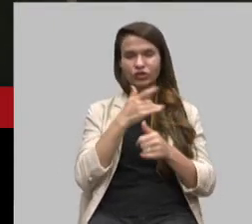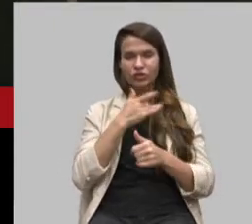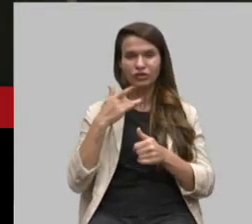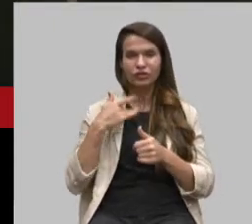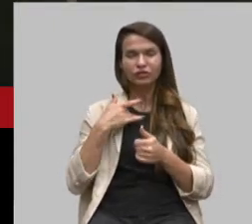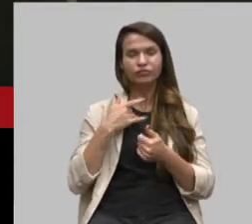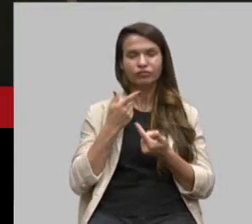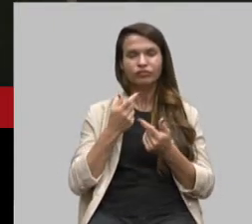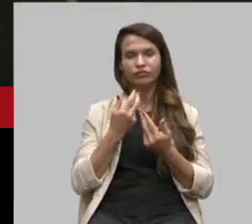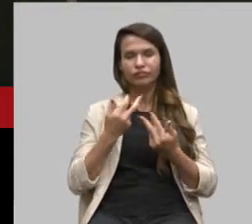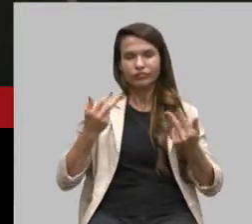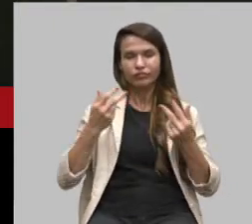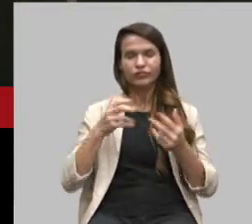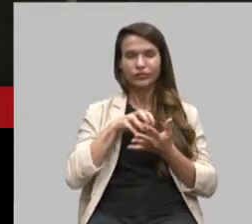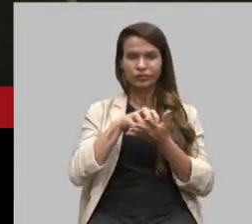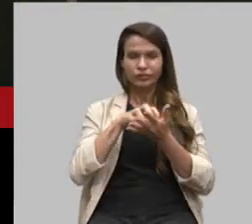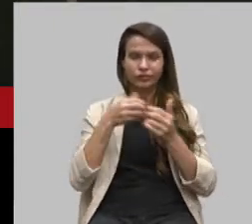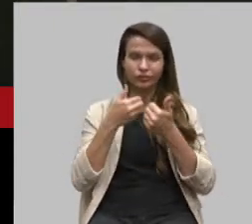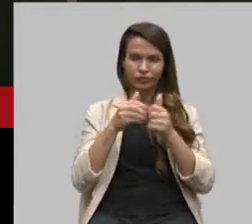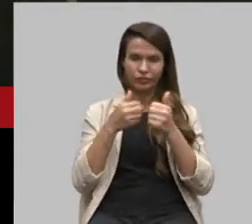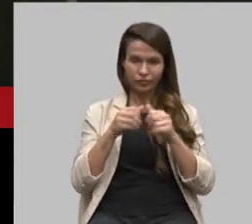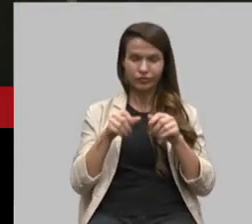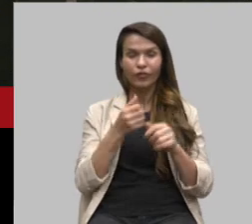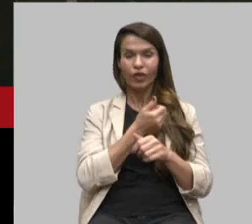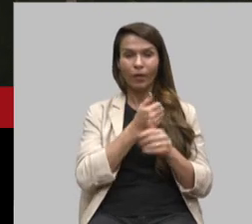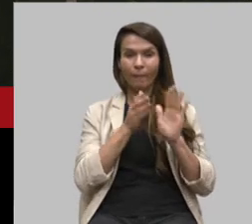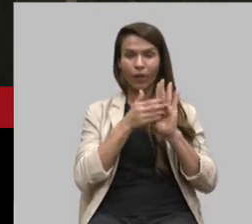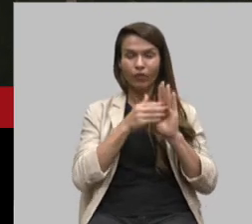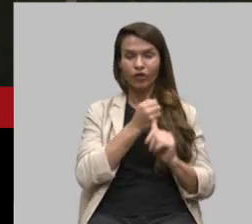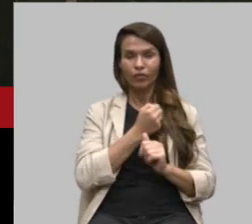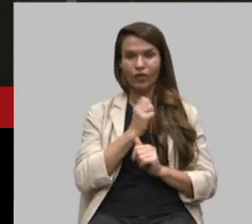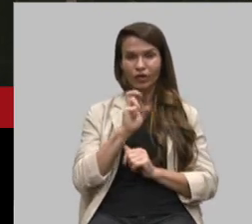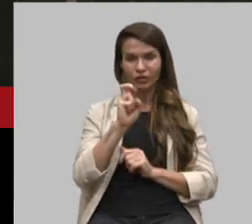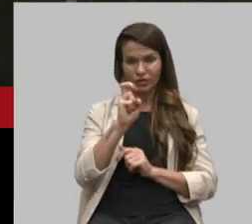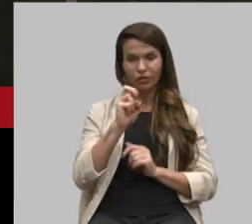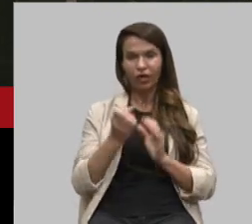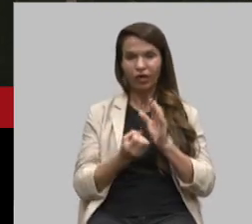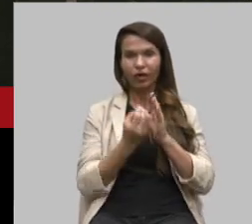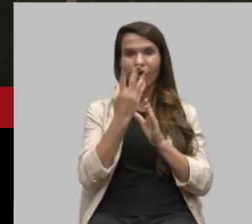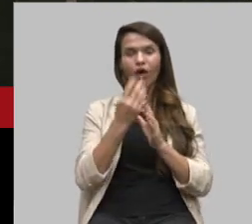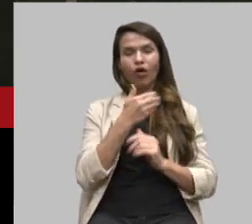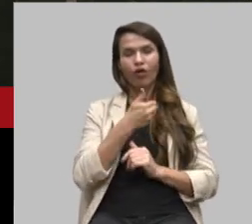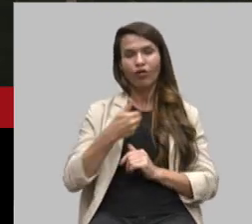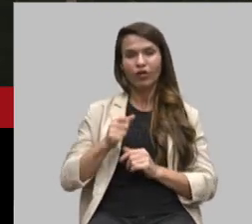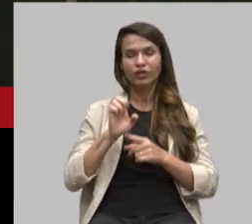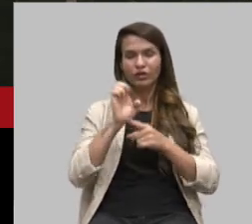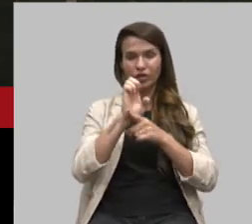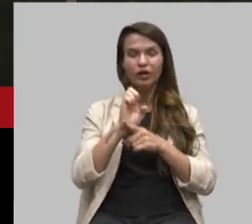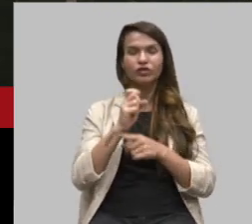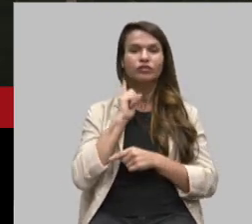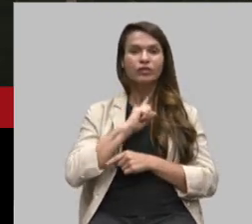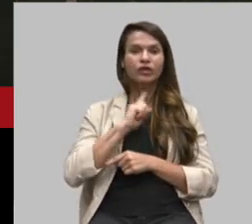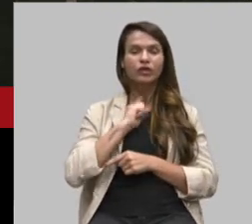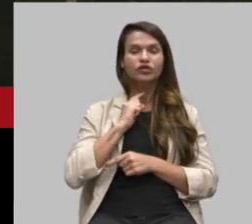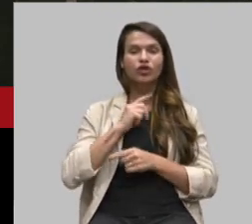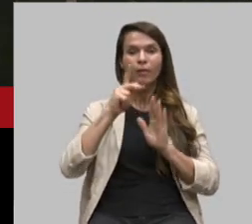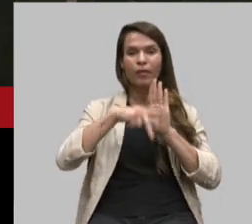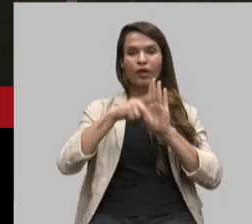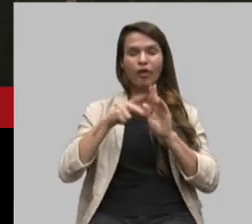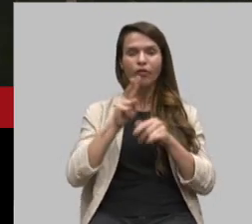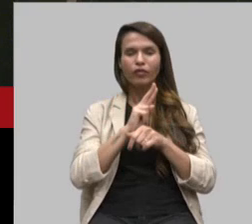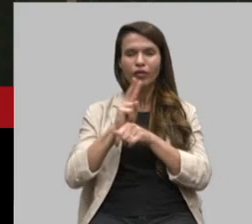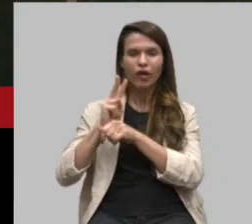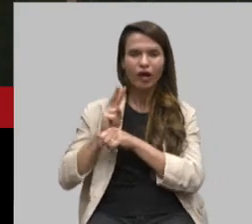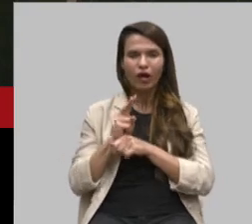também transporte proposta número C criação por meio do governo estadual de Minas Gerais de programa para fiscalização de